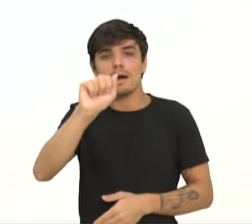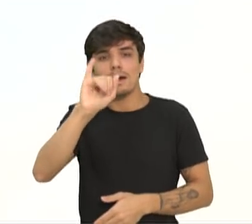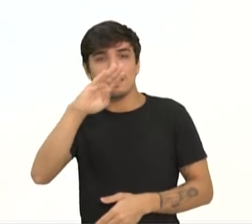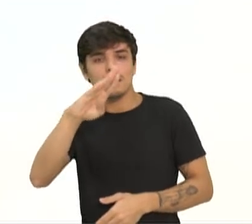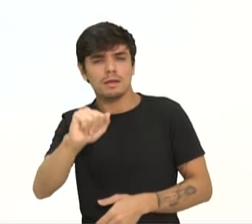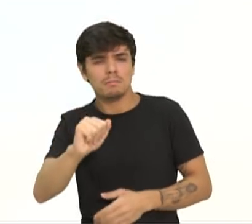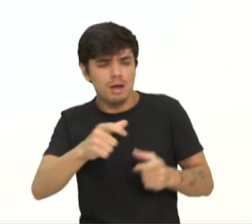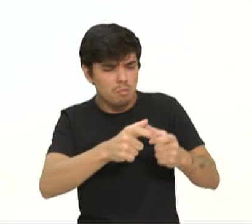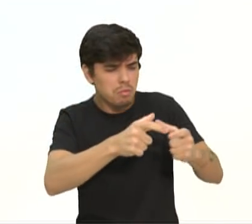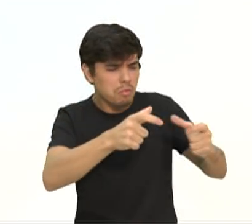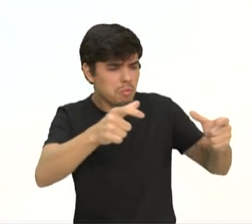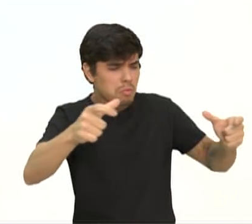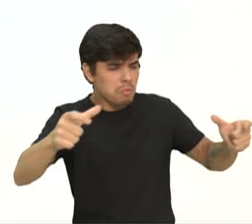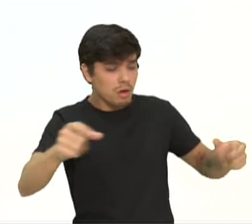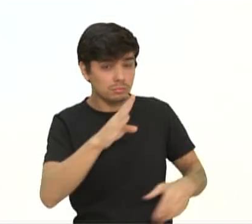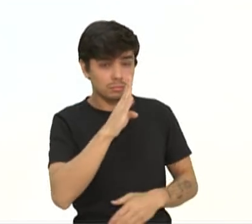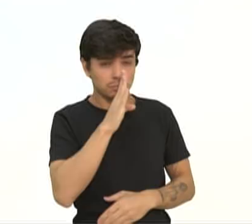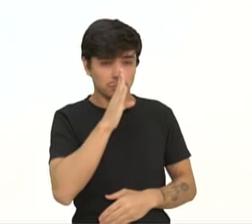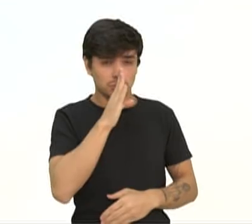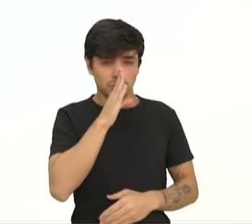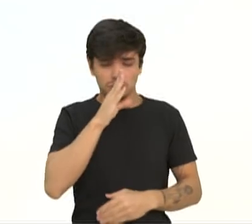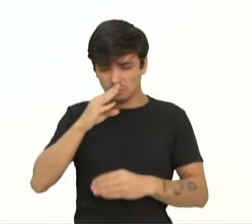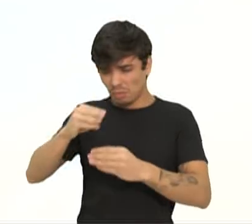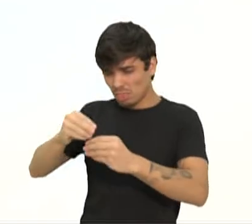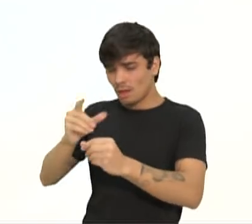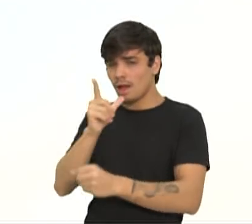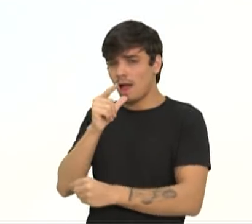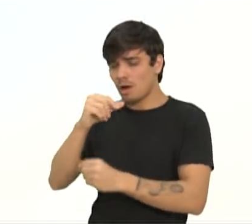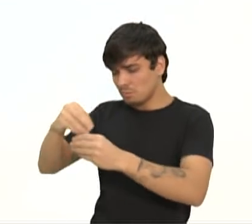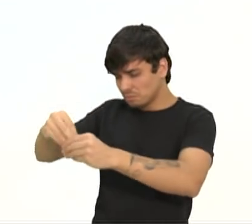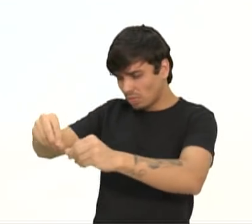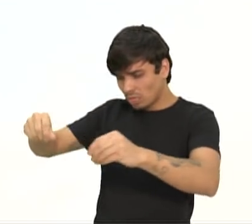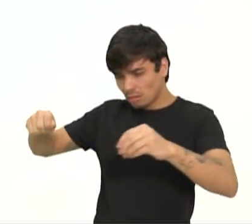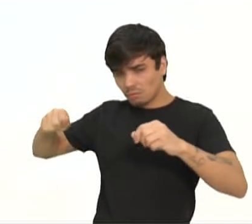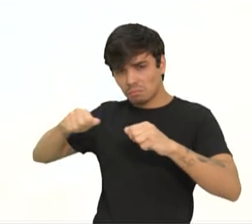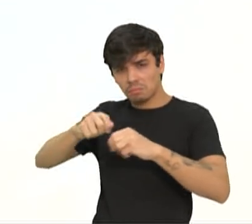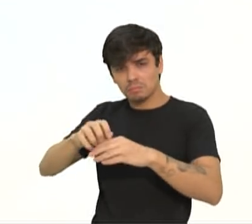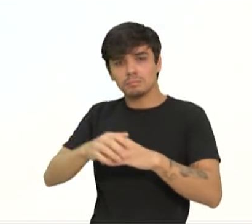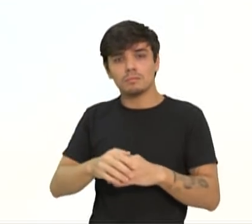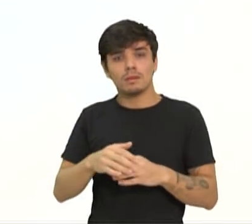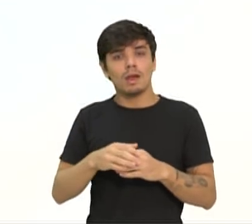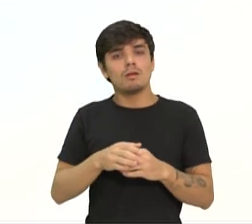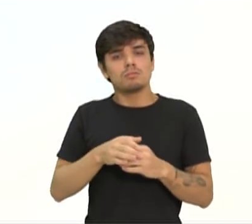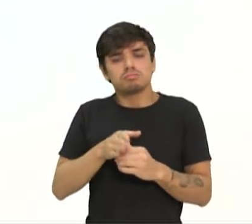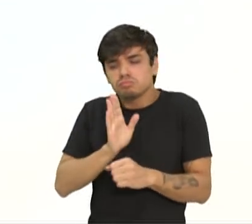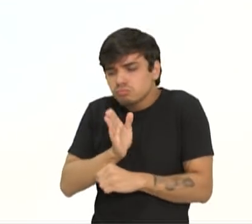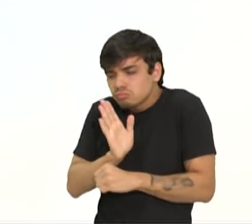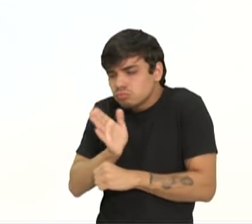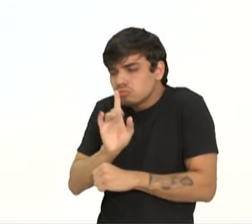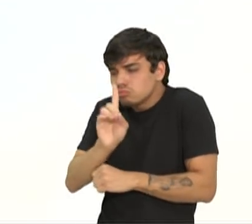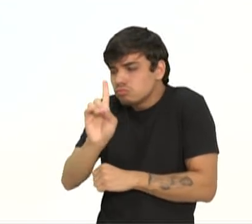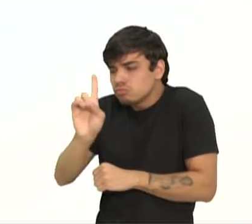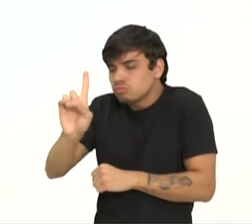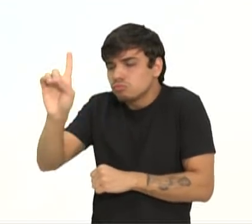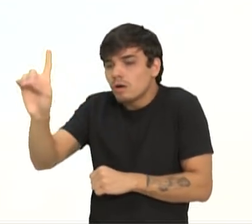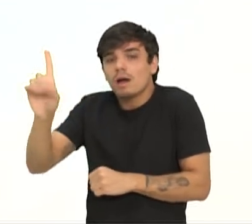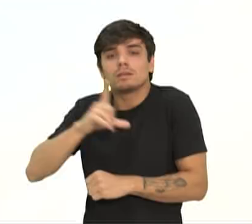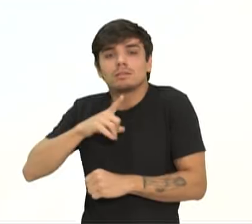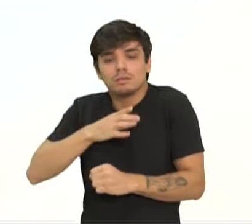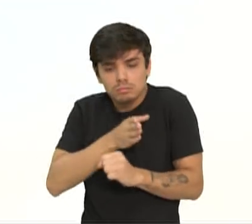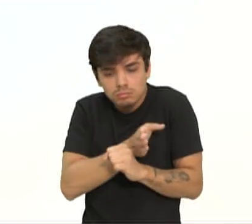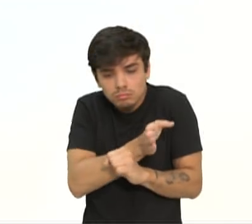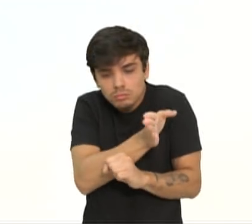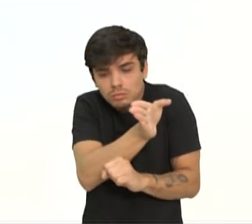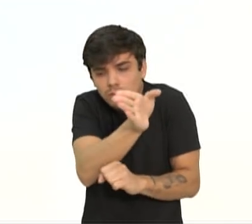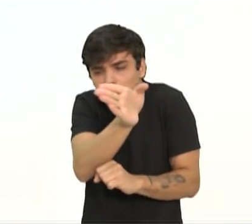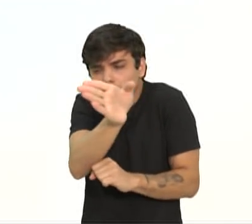silencioso e de águas barrentas. Ao atravessar a fazenda, ele fazia uma grande curva para a direita